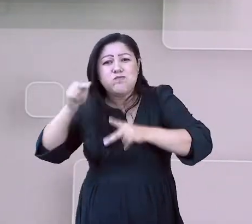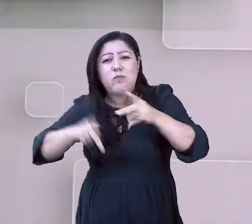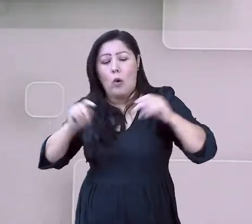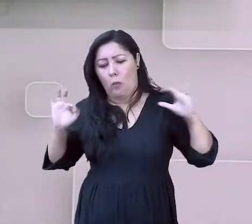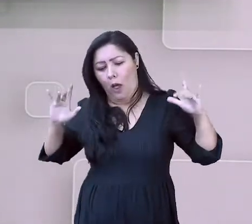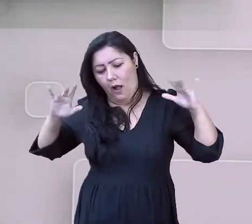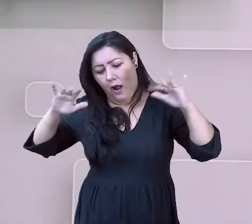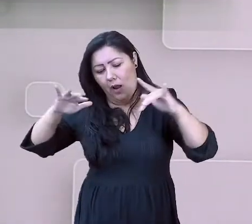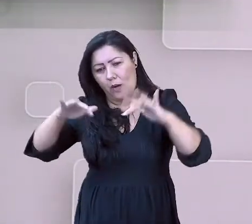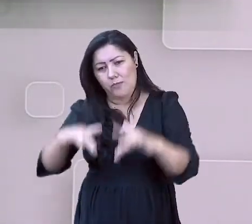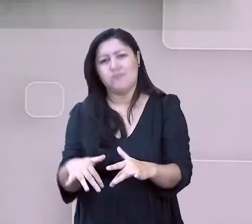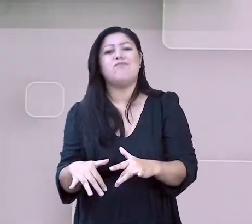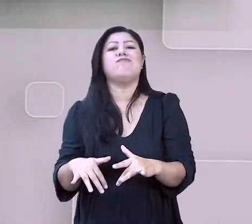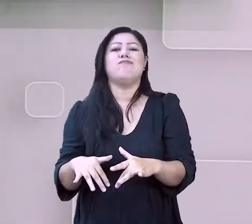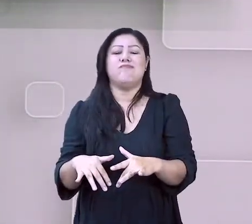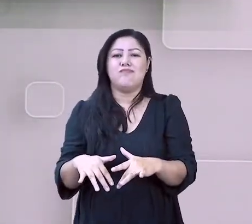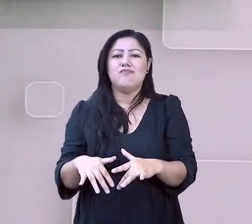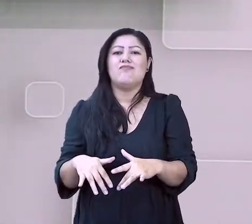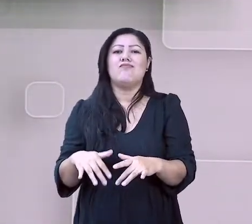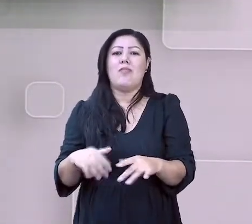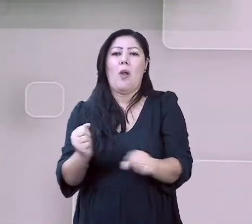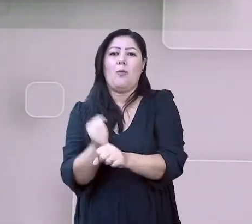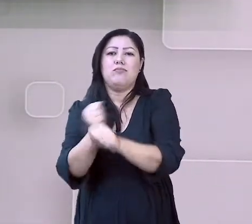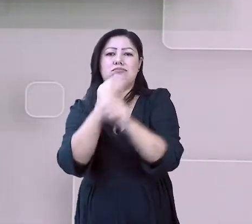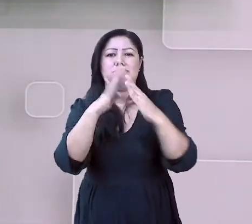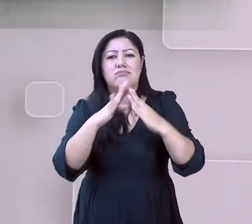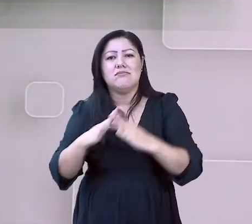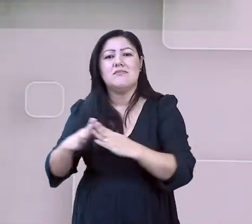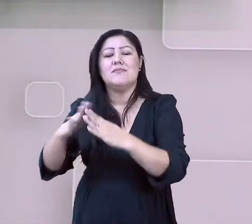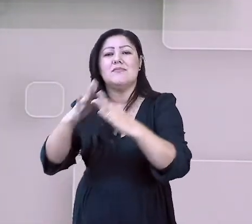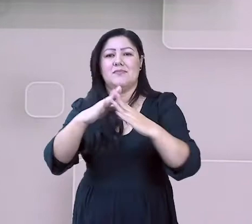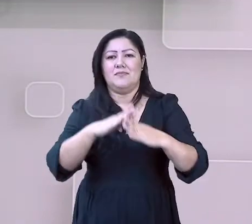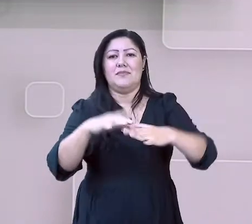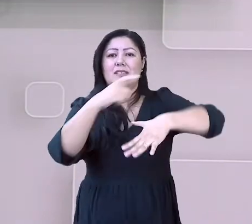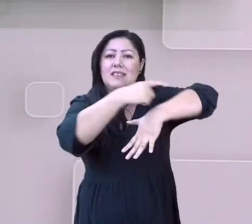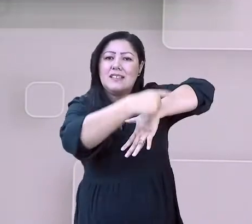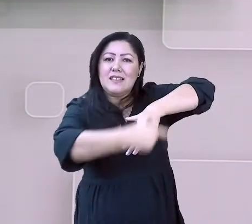povoamento do território brasileiro, ele começou pelo litoral.